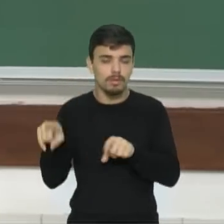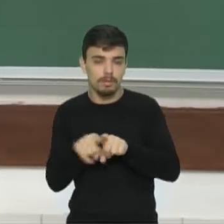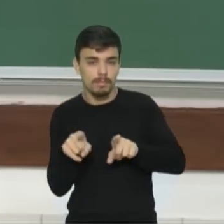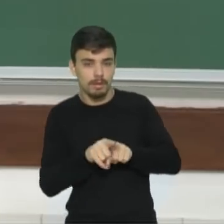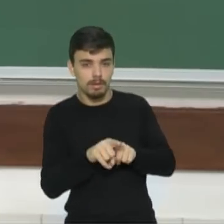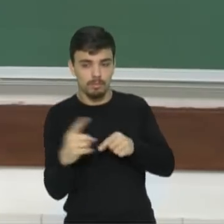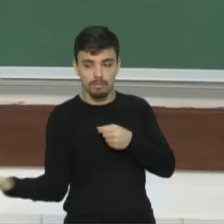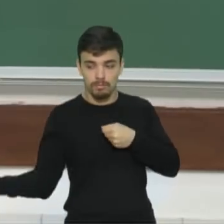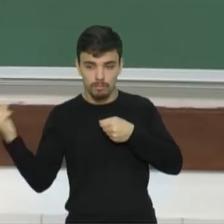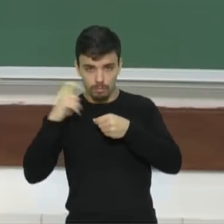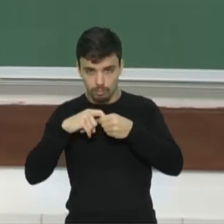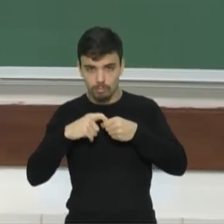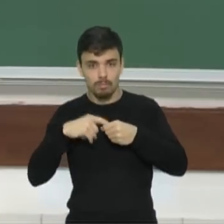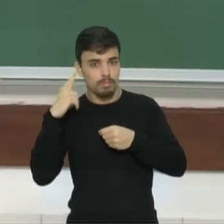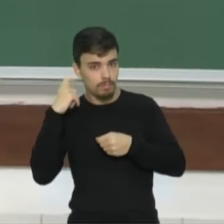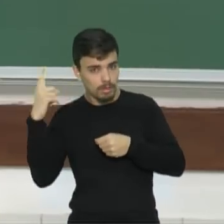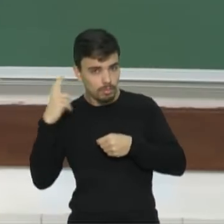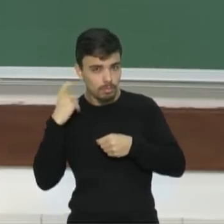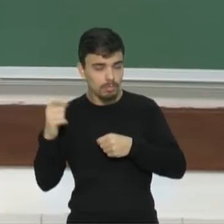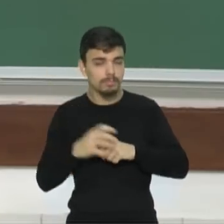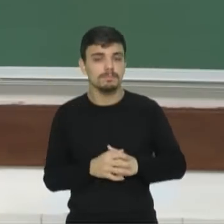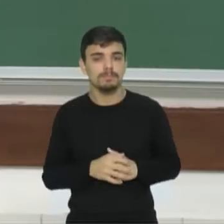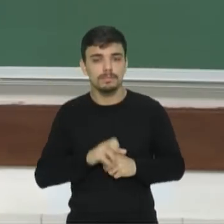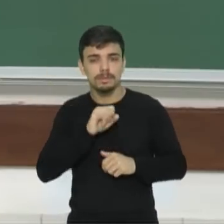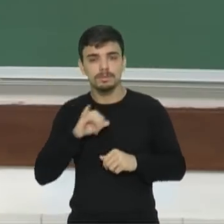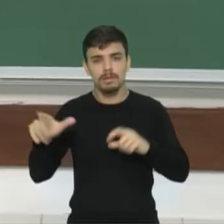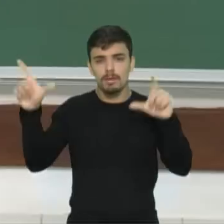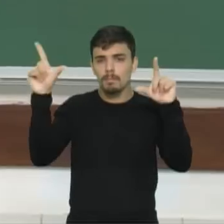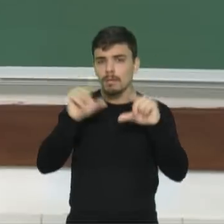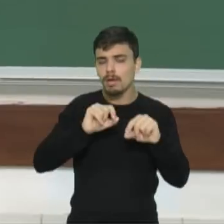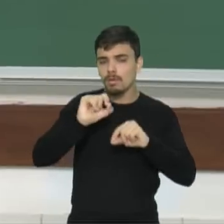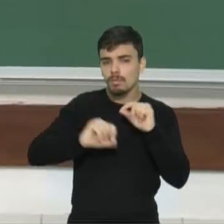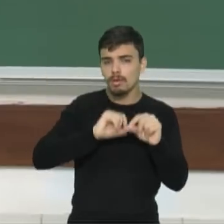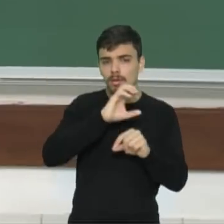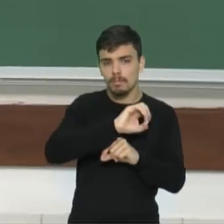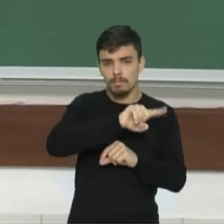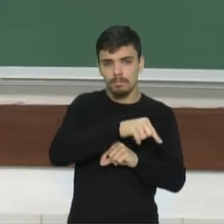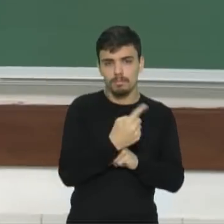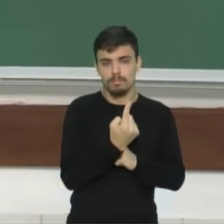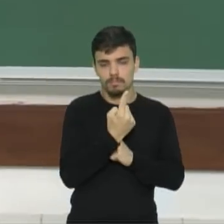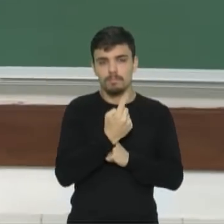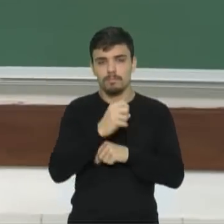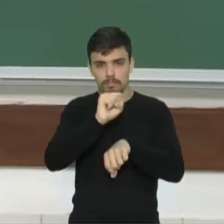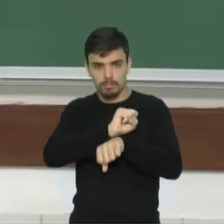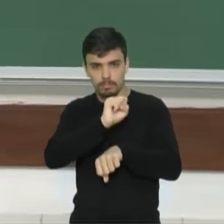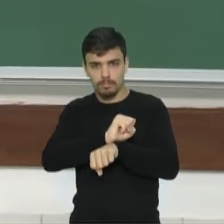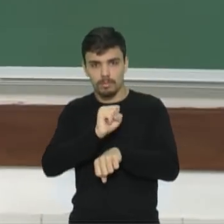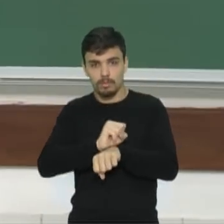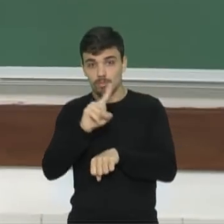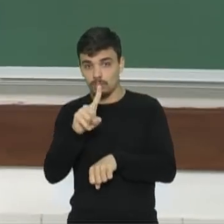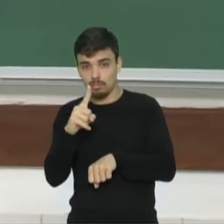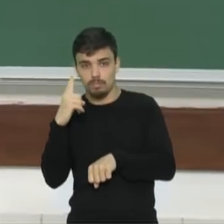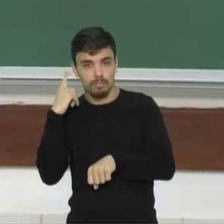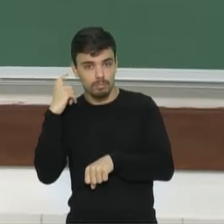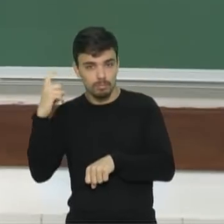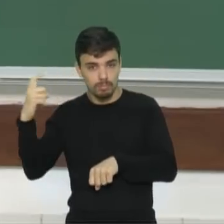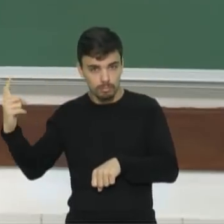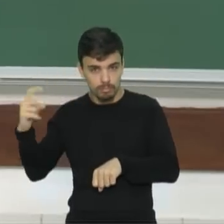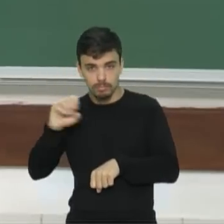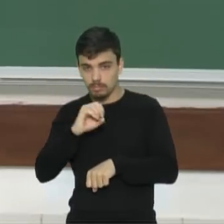voltou, uau. Se tiver menos que 0,1 segundos, eu vou entender como um som só,